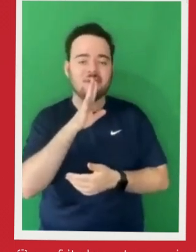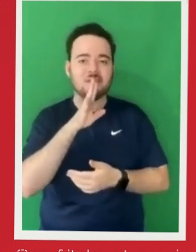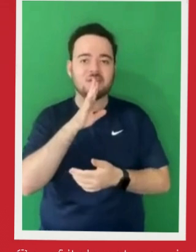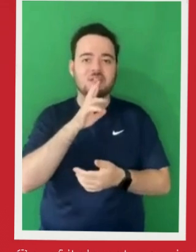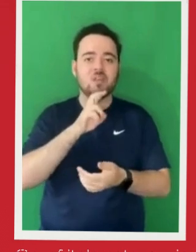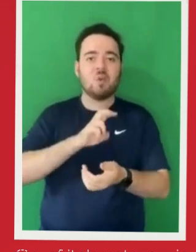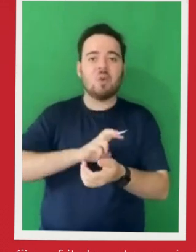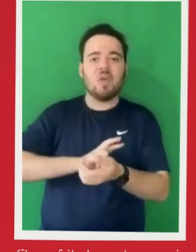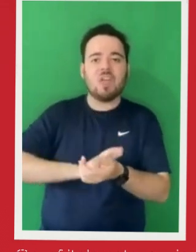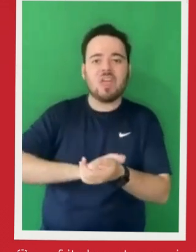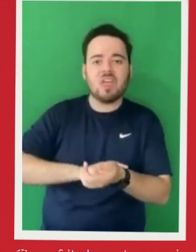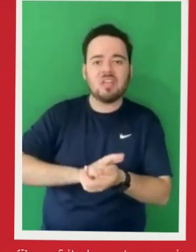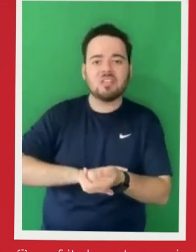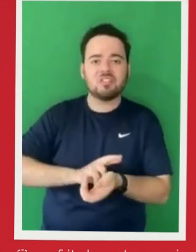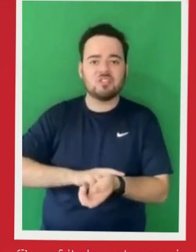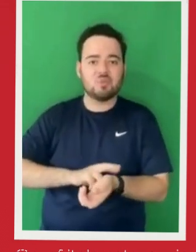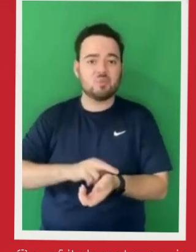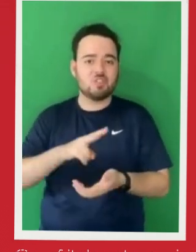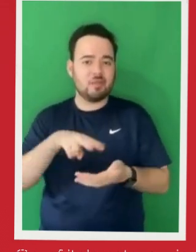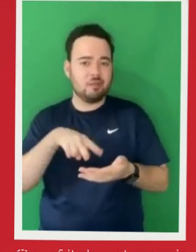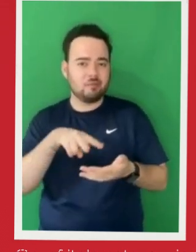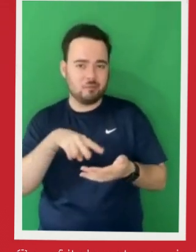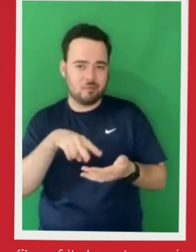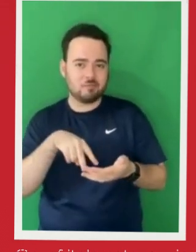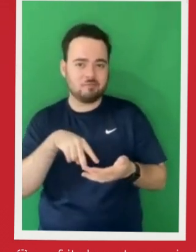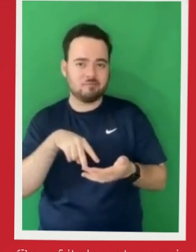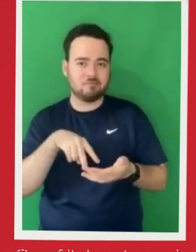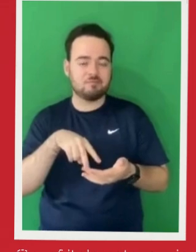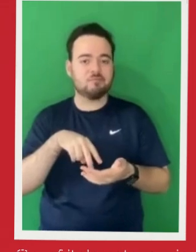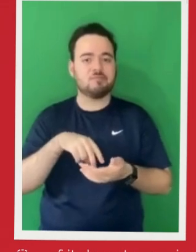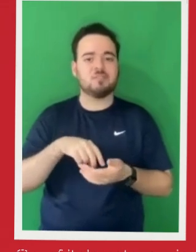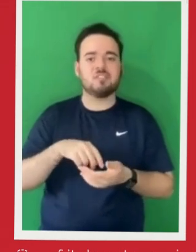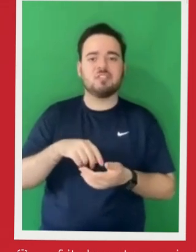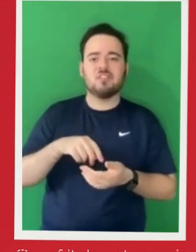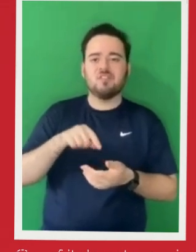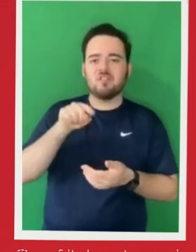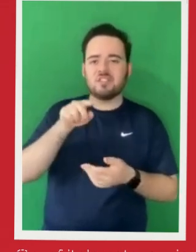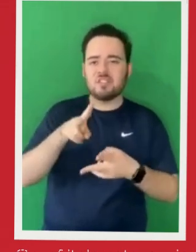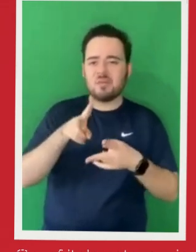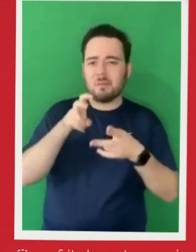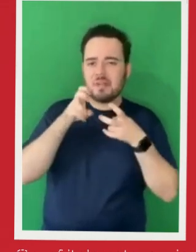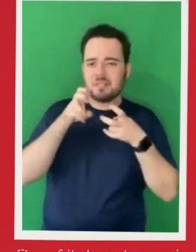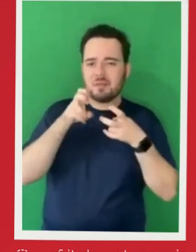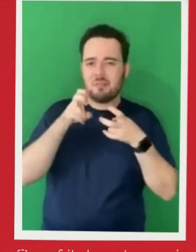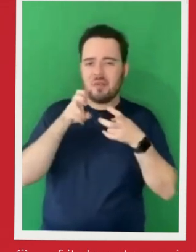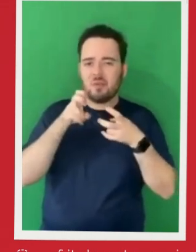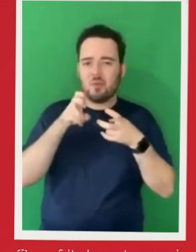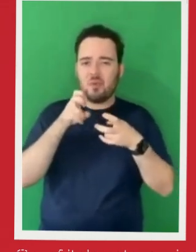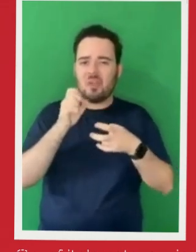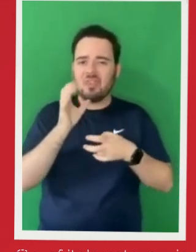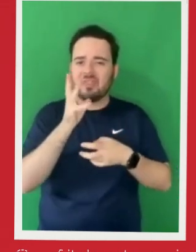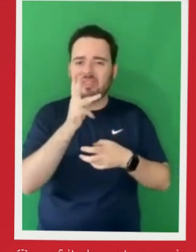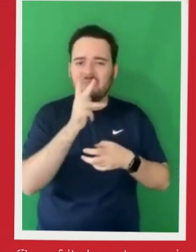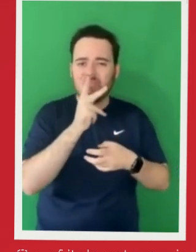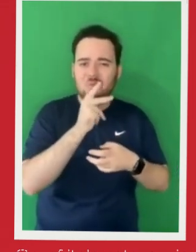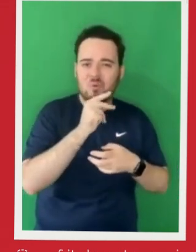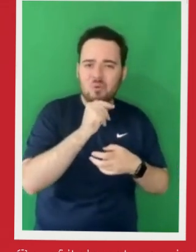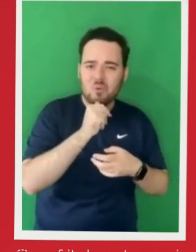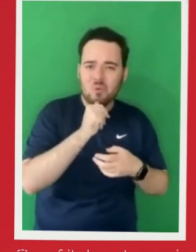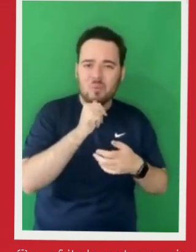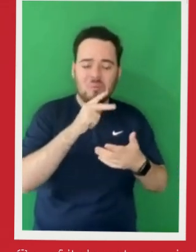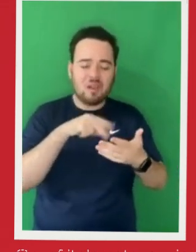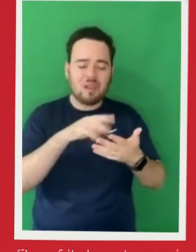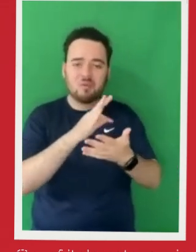conhece os seus ritmos de leitura, você contou quanto tempo você demorou para